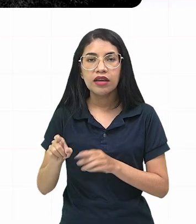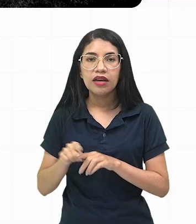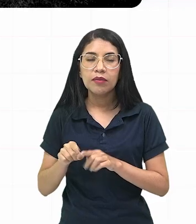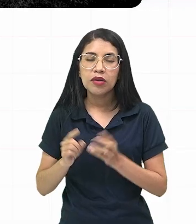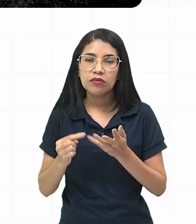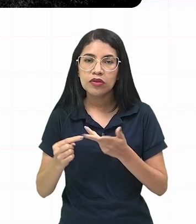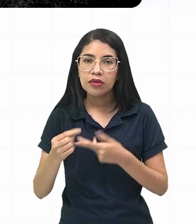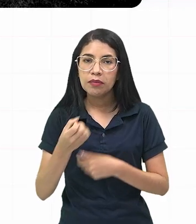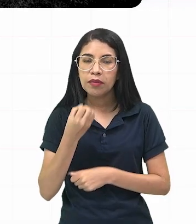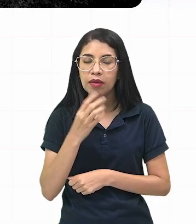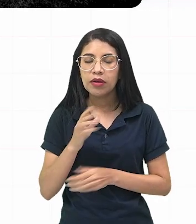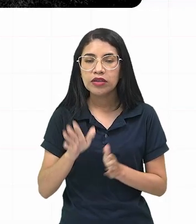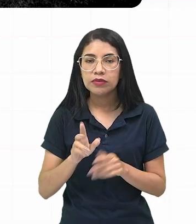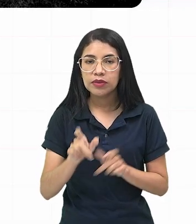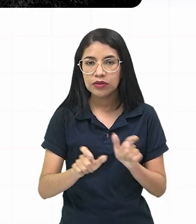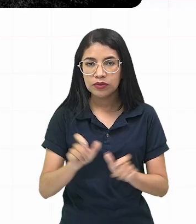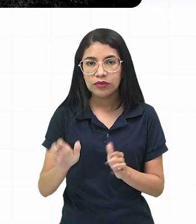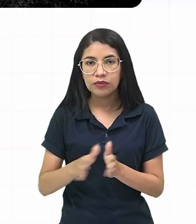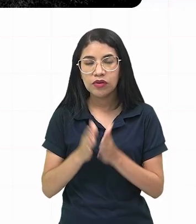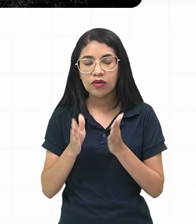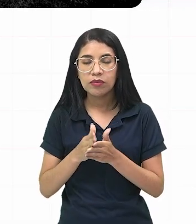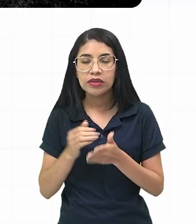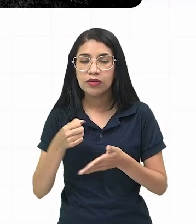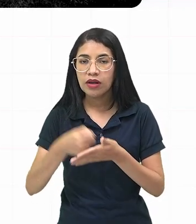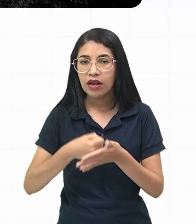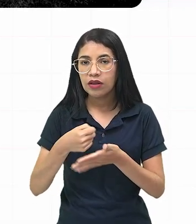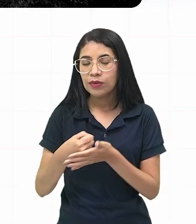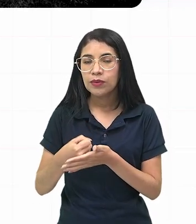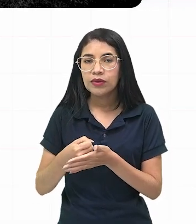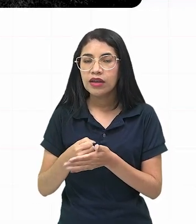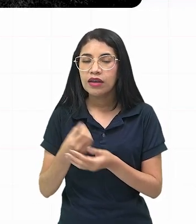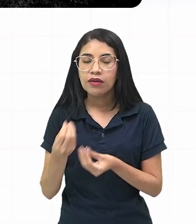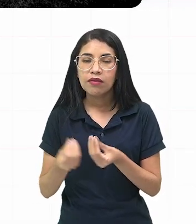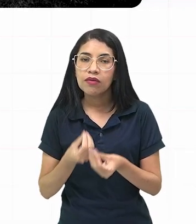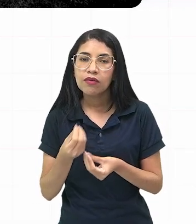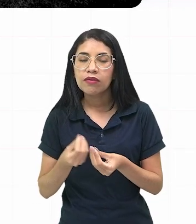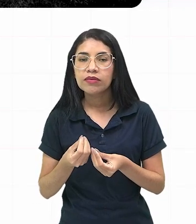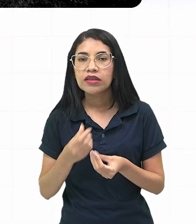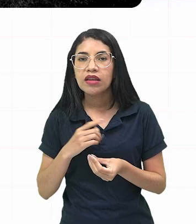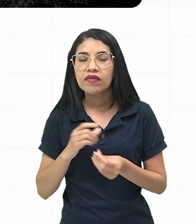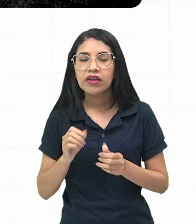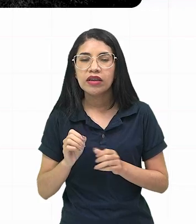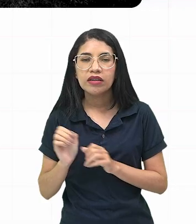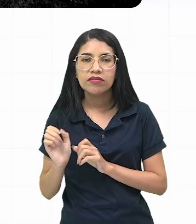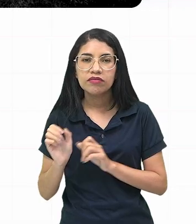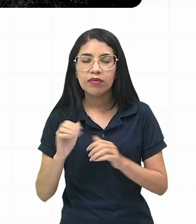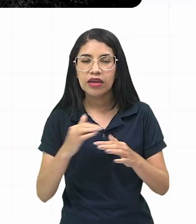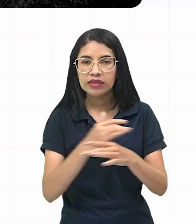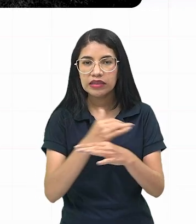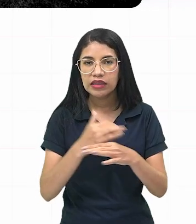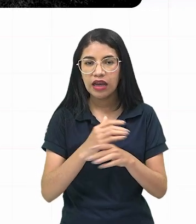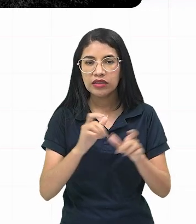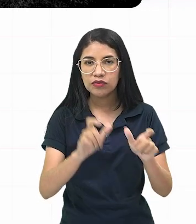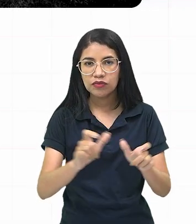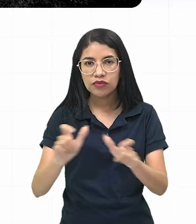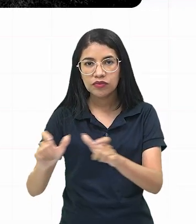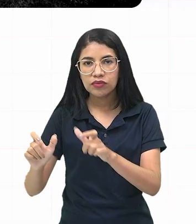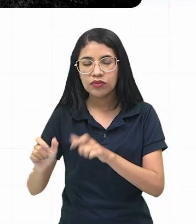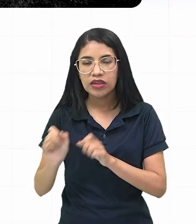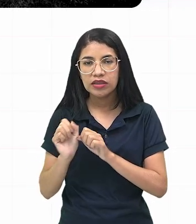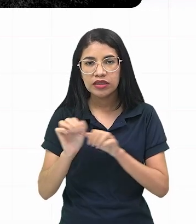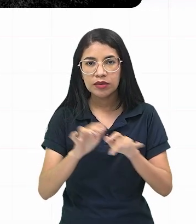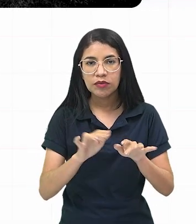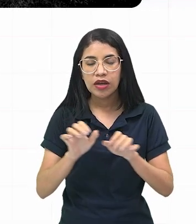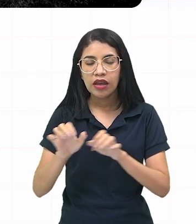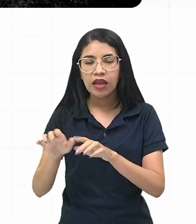mais pobres. A luta sempre é nesse sentido. Ocuparam várias cidades, né, fizeram